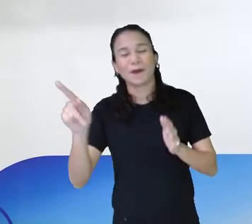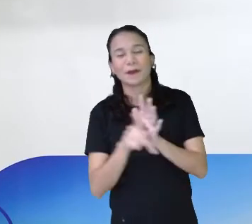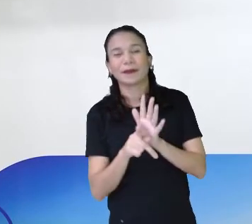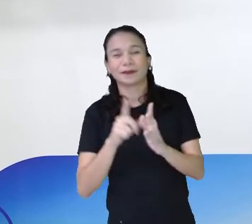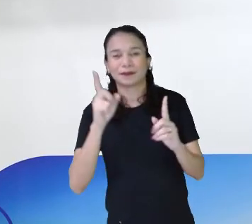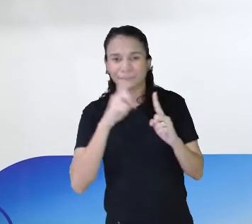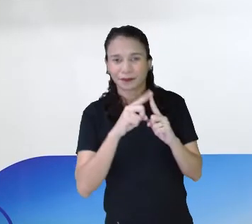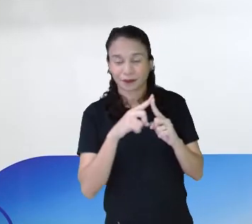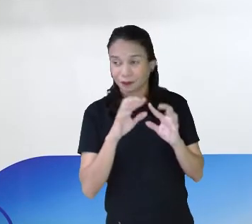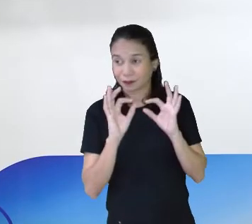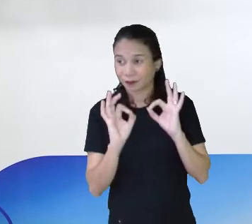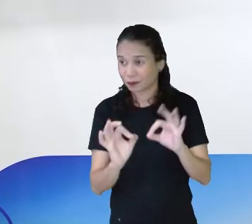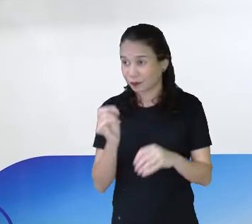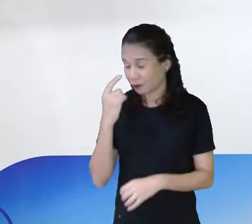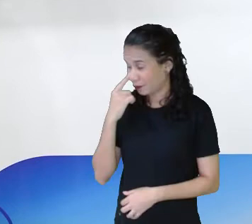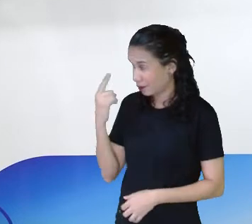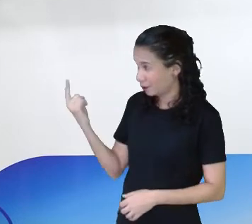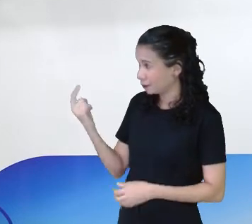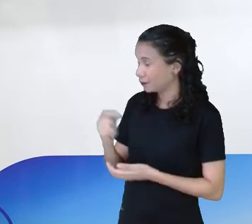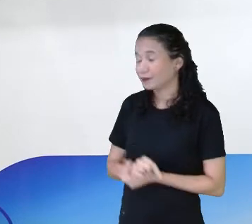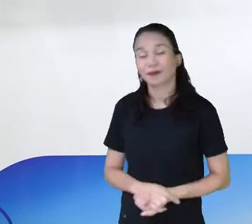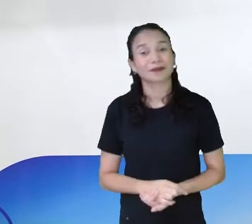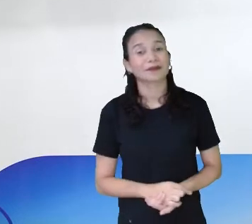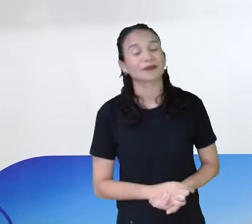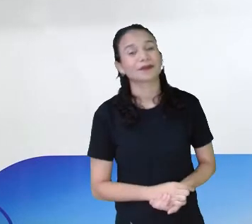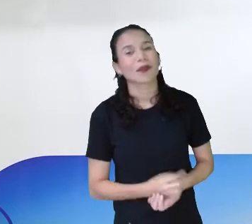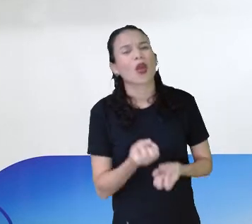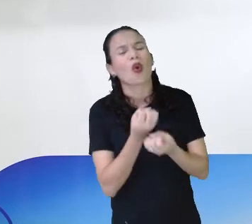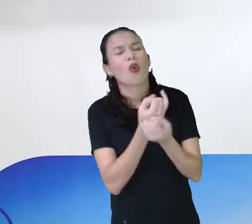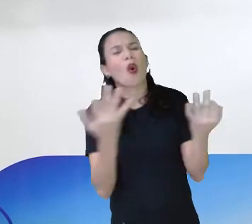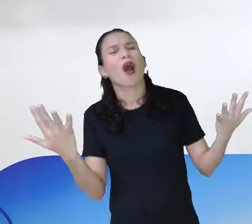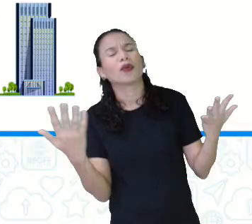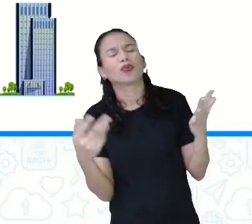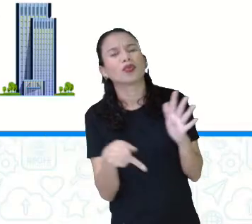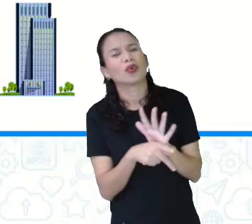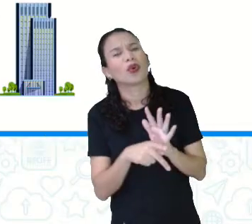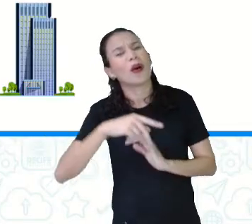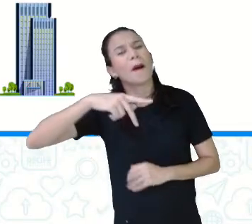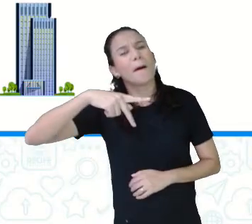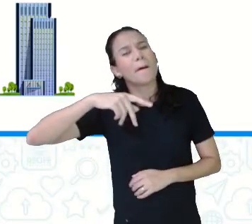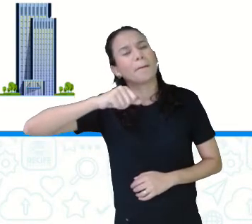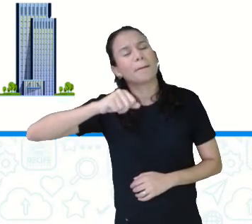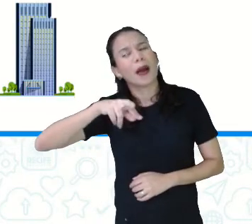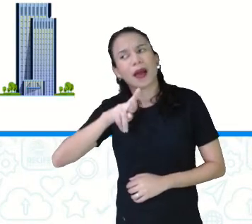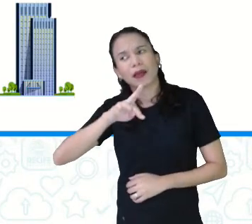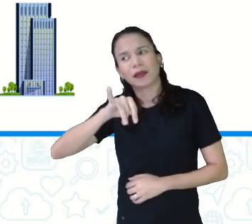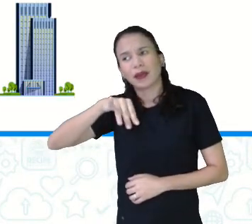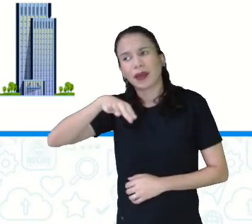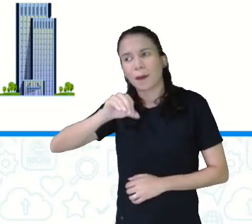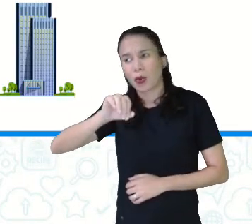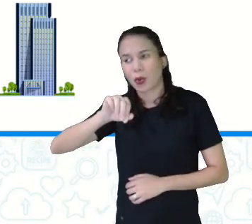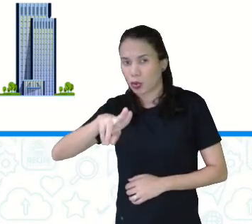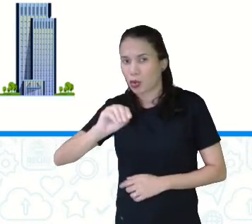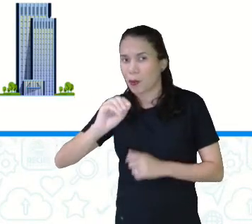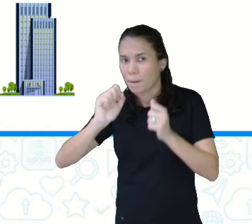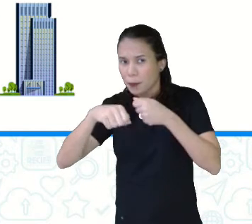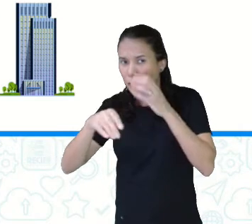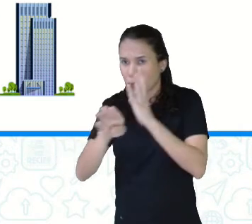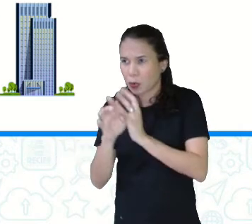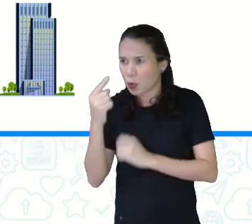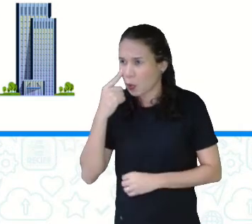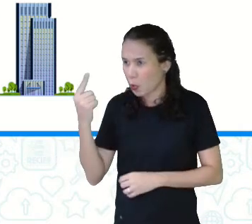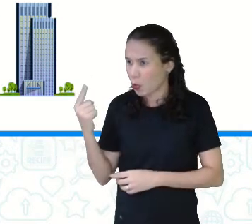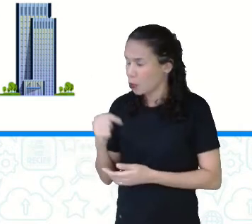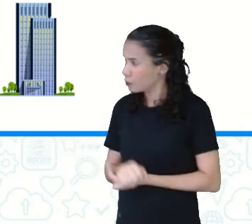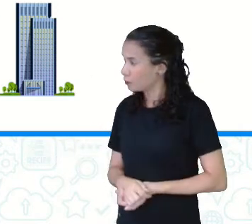patrimônio, tá certo? Então, olha só, quantos patrimônios a gente pode encontrar aí nessa imagem.